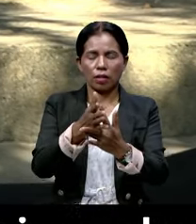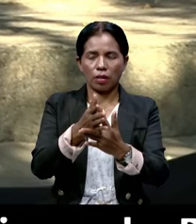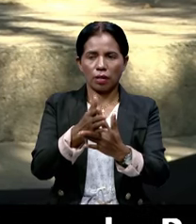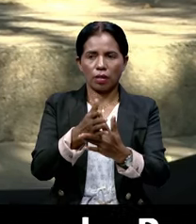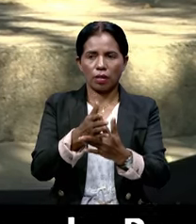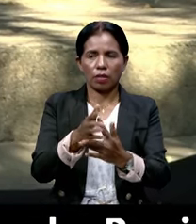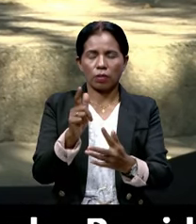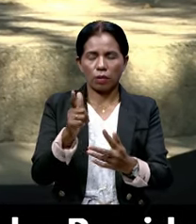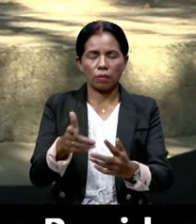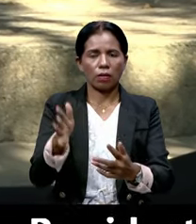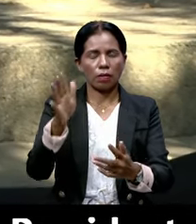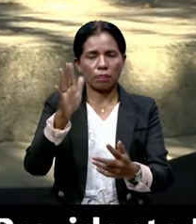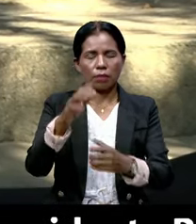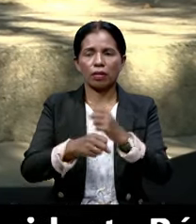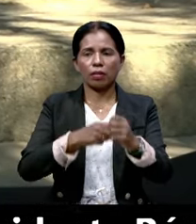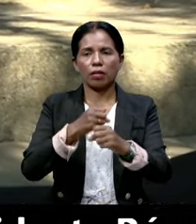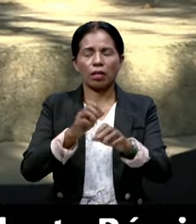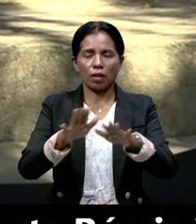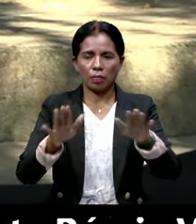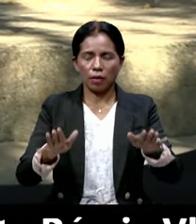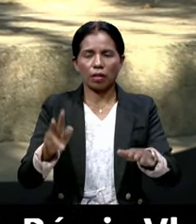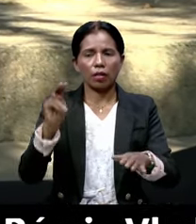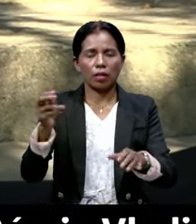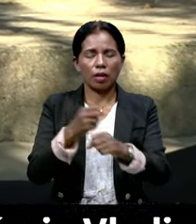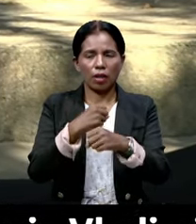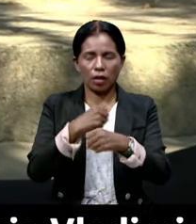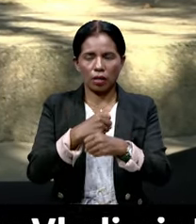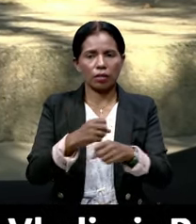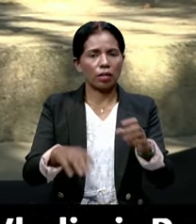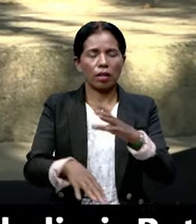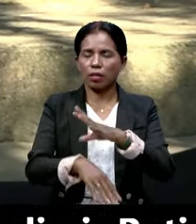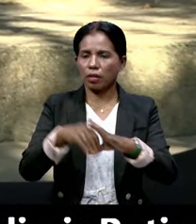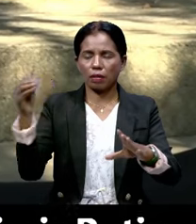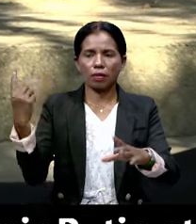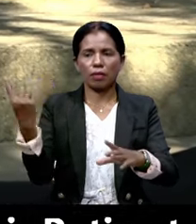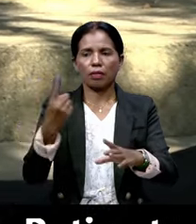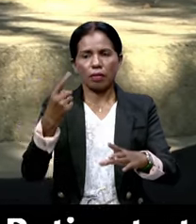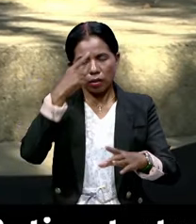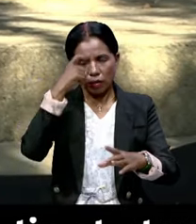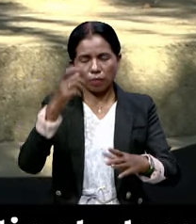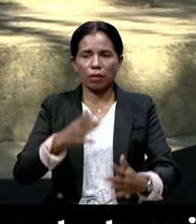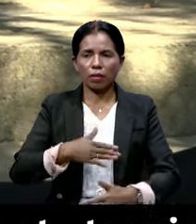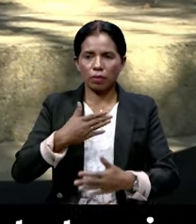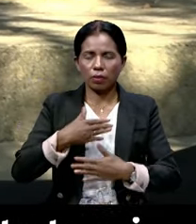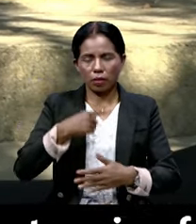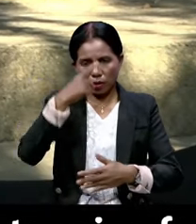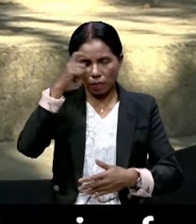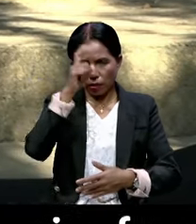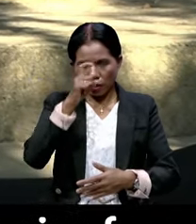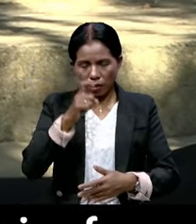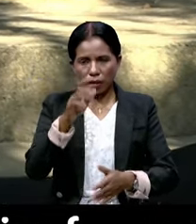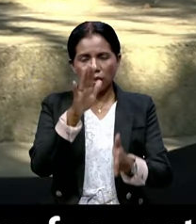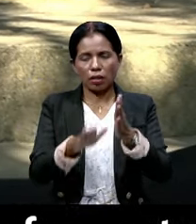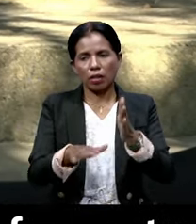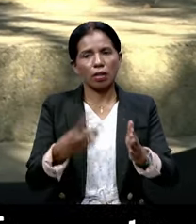que hira que mak né, me la barca né, ni halo ti depois ni sai mai ni na fatin tam ni aksol ni minoridade. Então ida ni